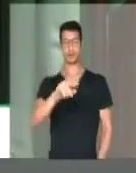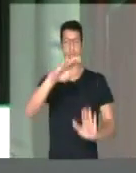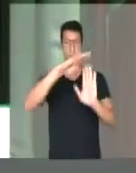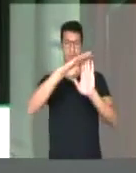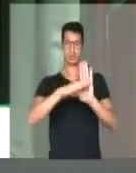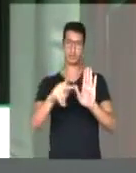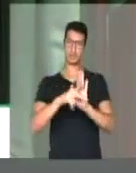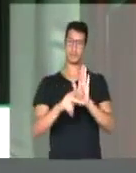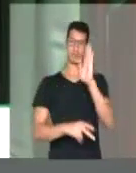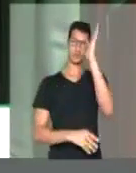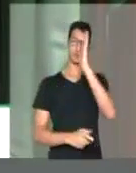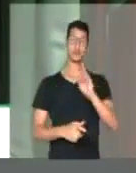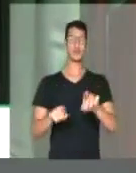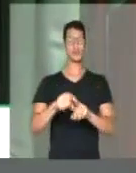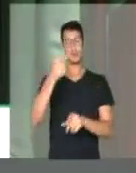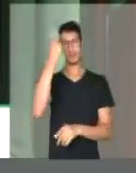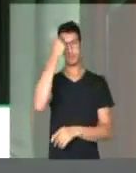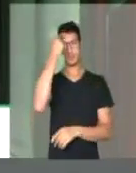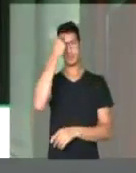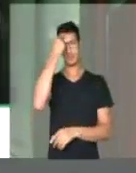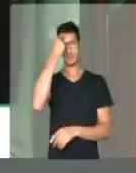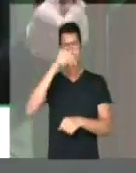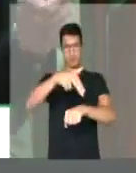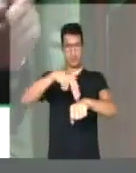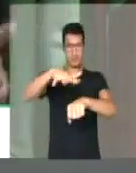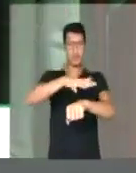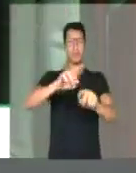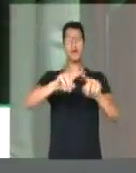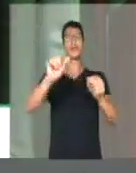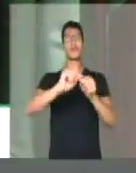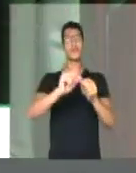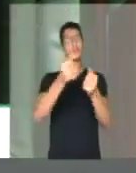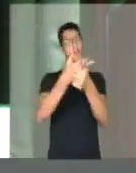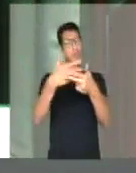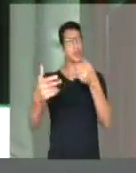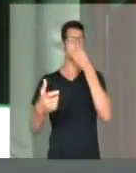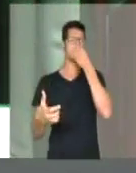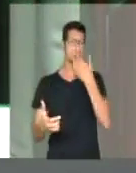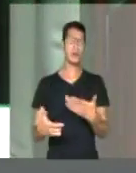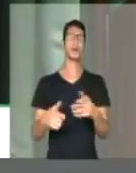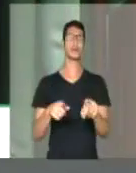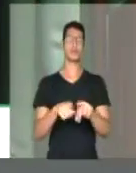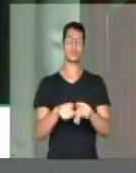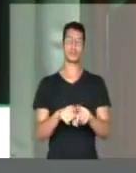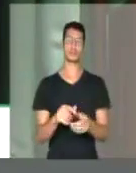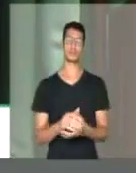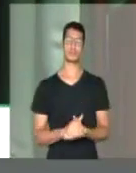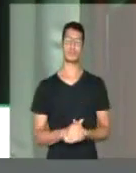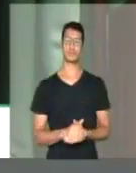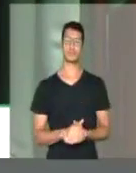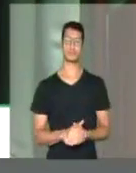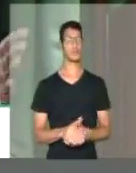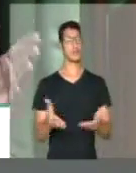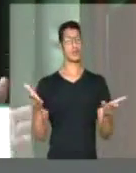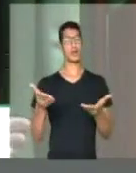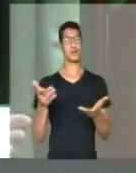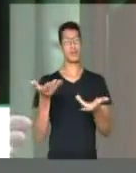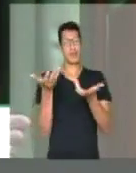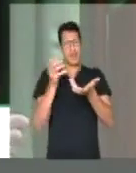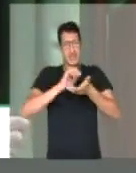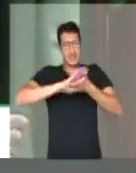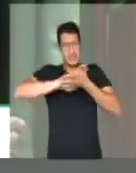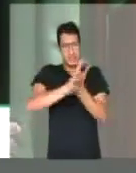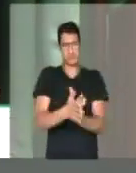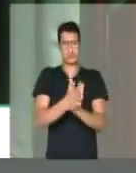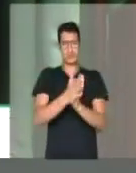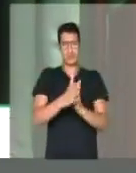Brasil e o pensamento liberal, mas ele fez muitas coisas positivas. Então, querer